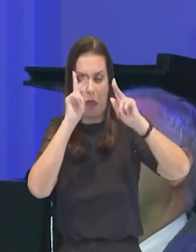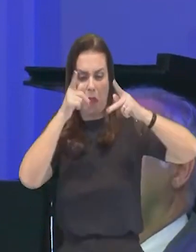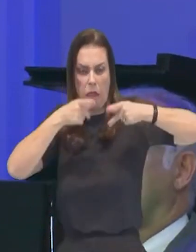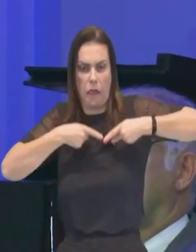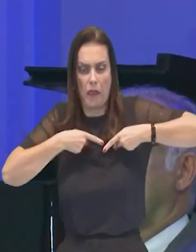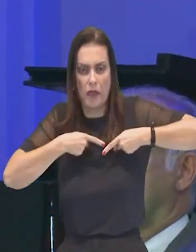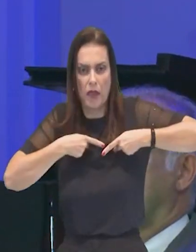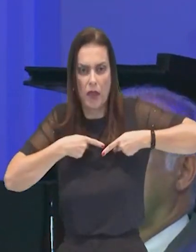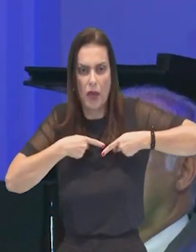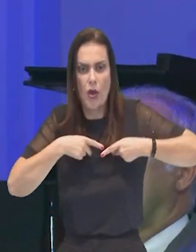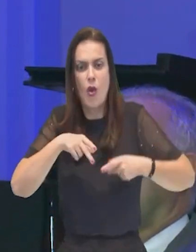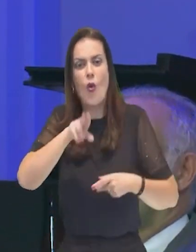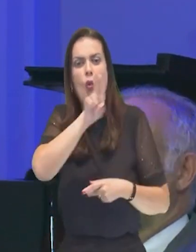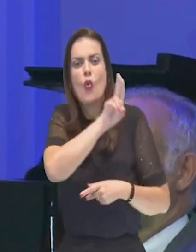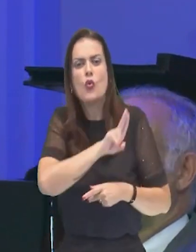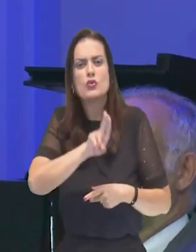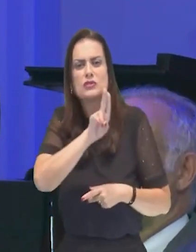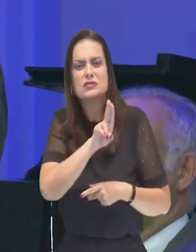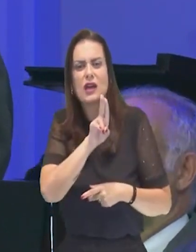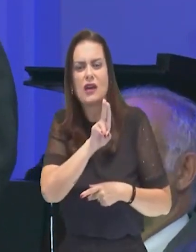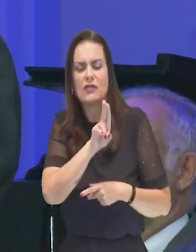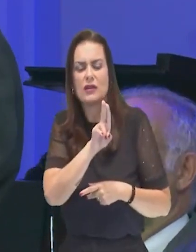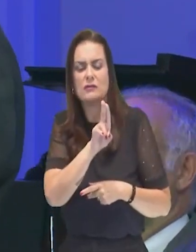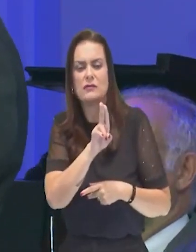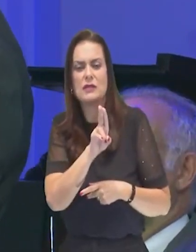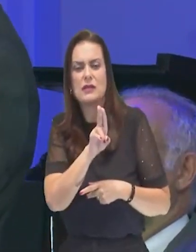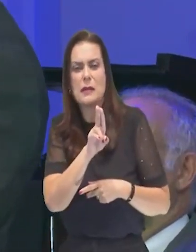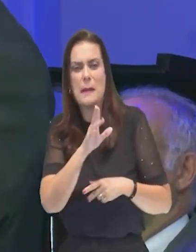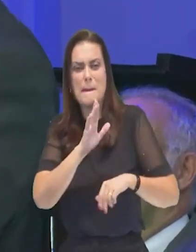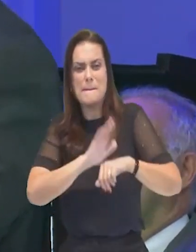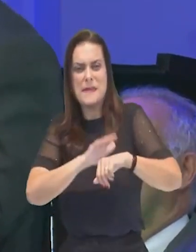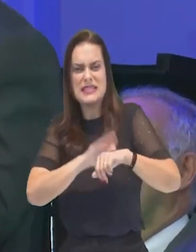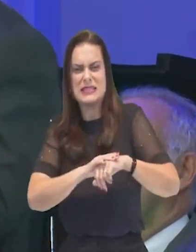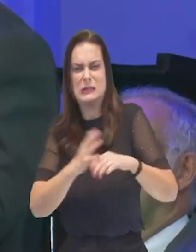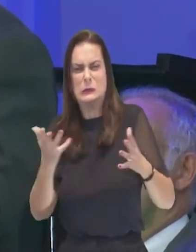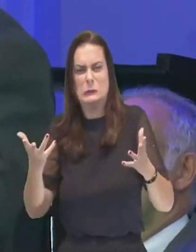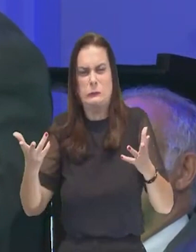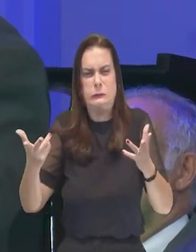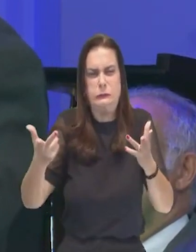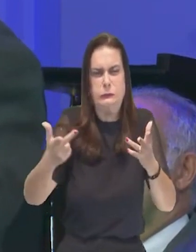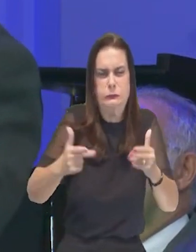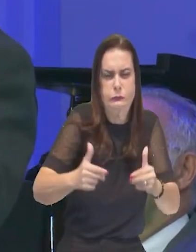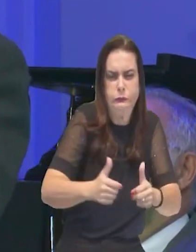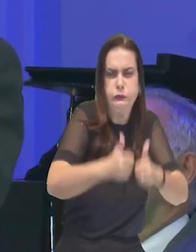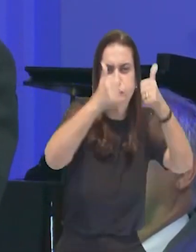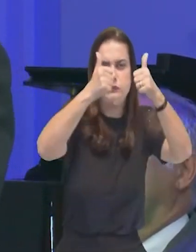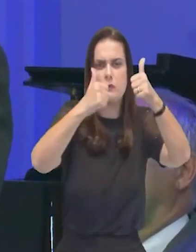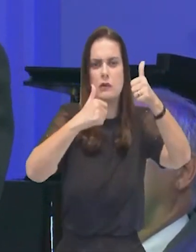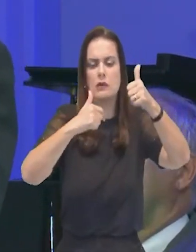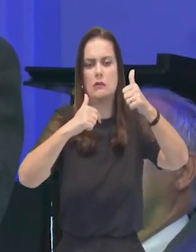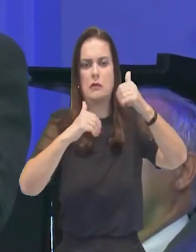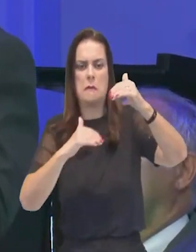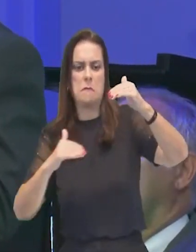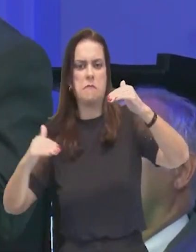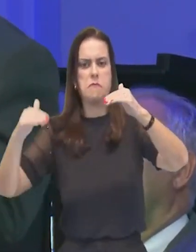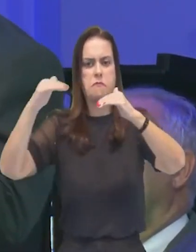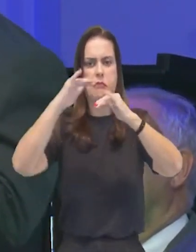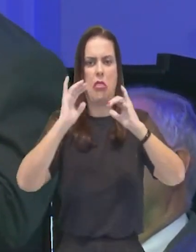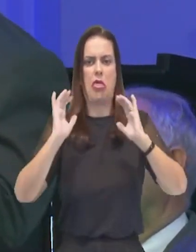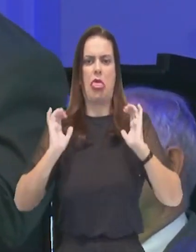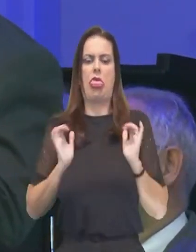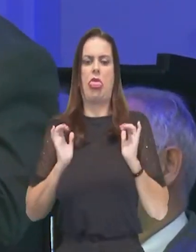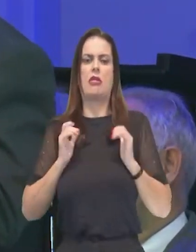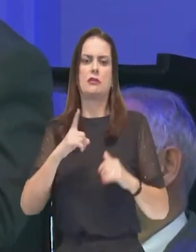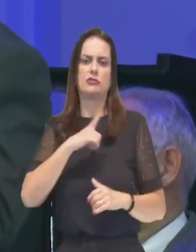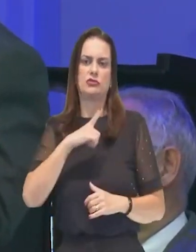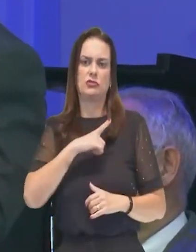ele usava os pronomes possessivos com fartura. Vejam só no verso 18, e disse: eu